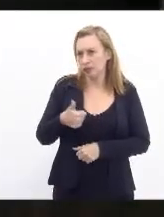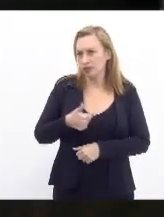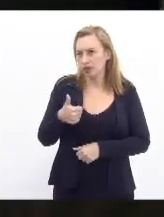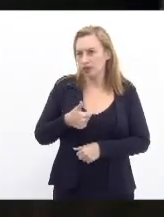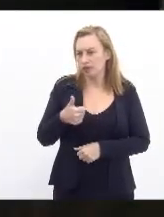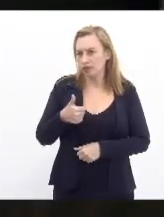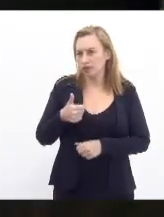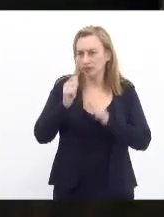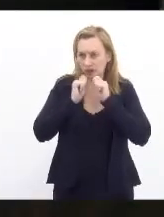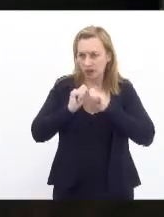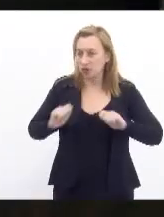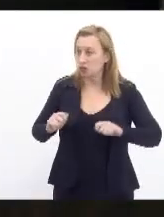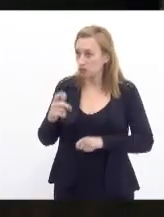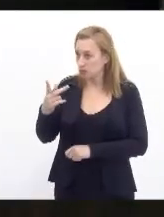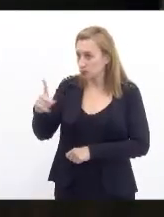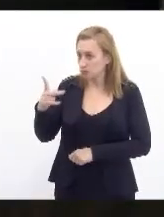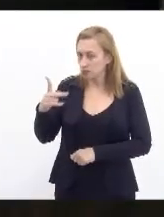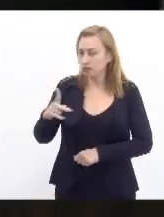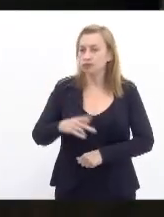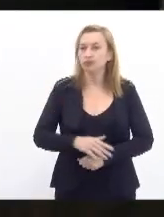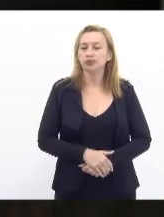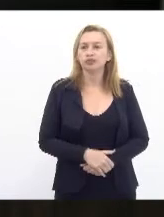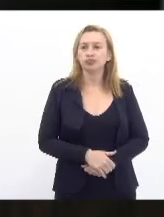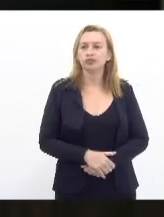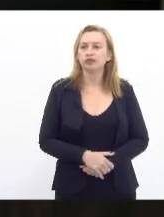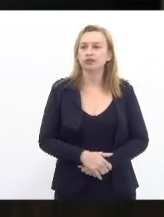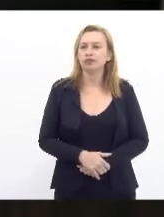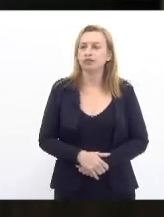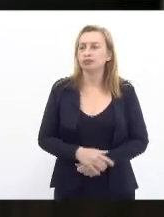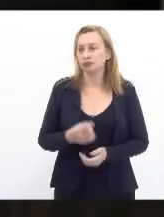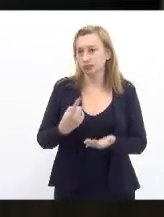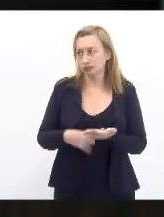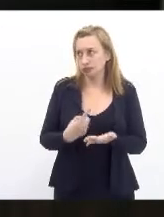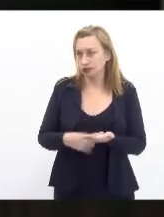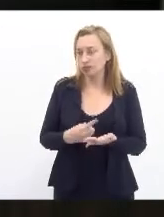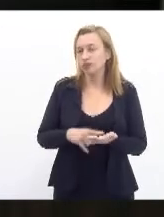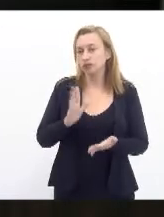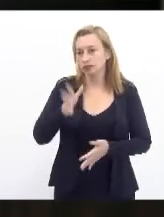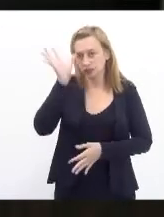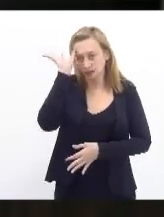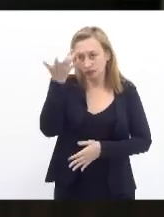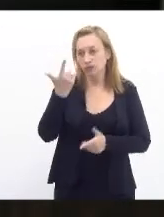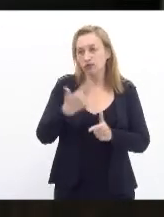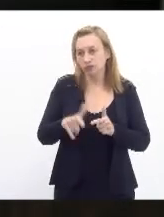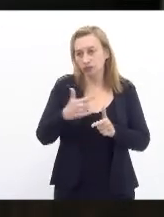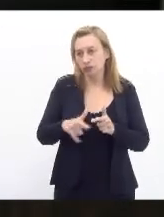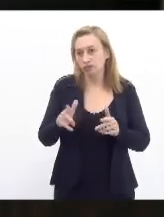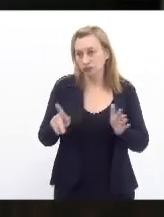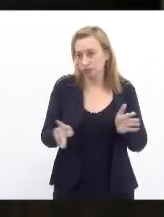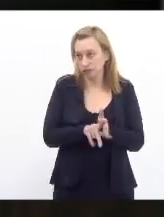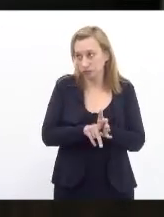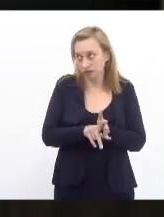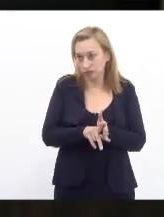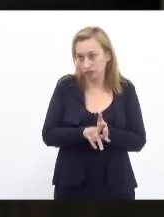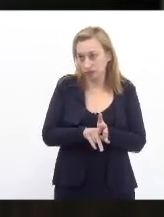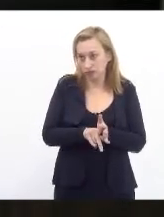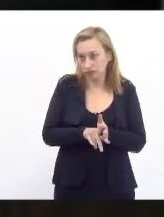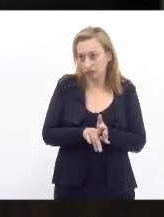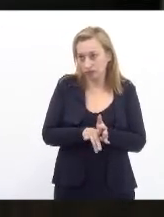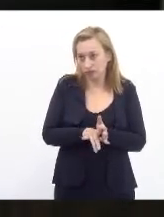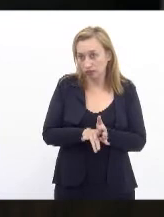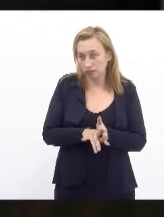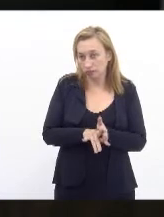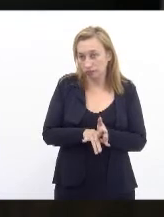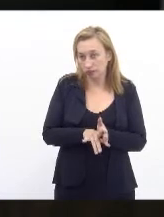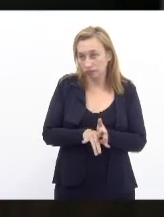a assessoria e Vossa Excelência pelo acordo, porque resolveu o problema do projeto. Bacana.